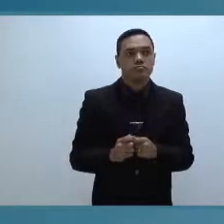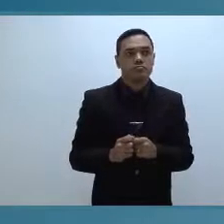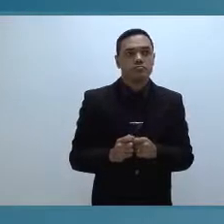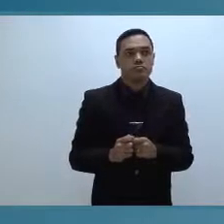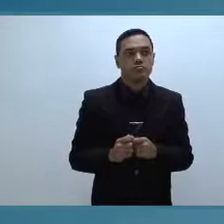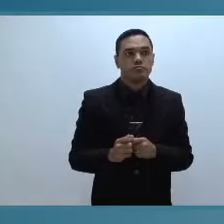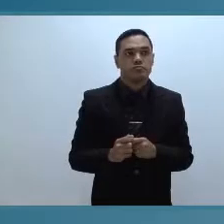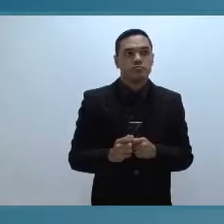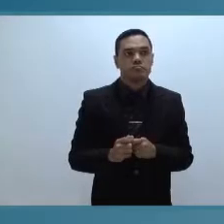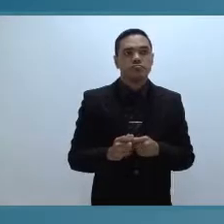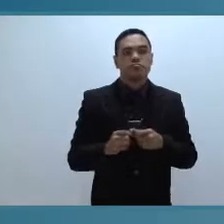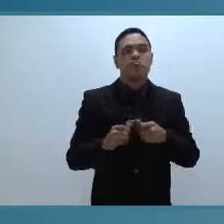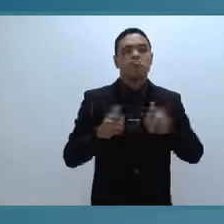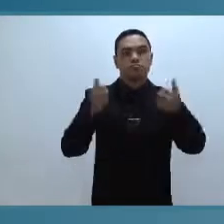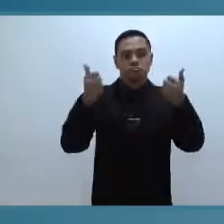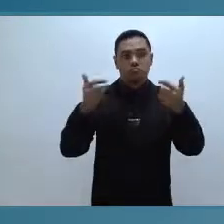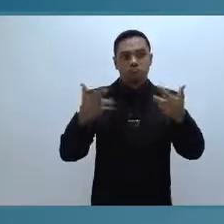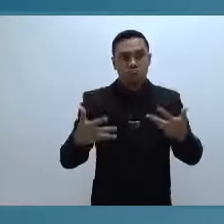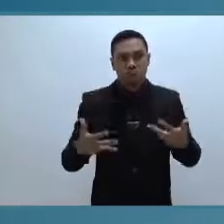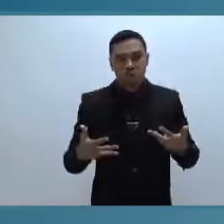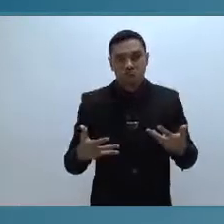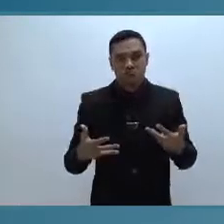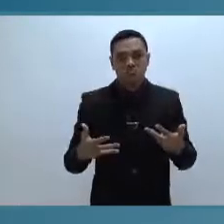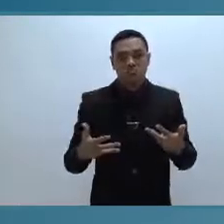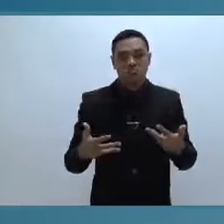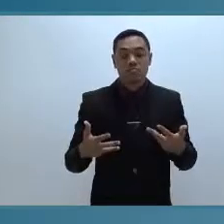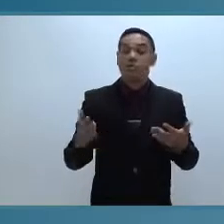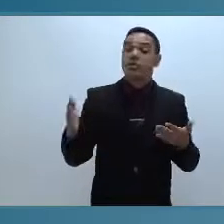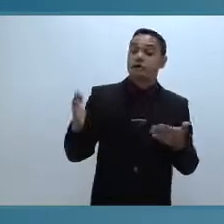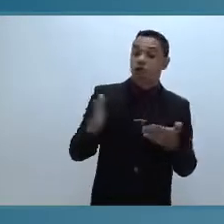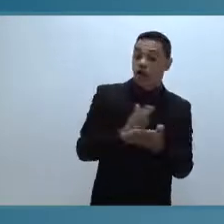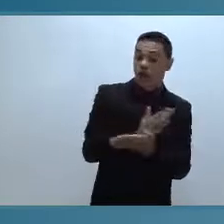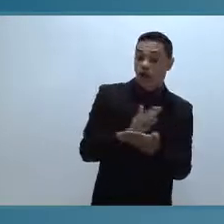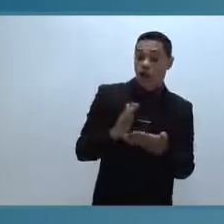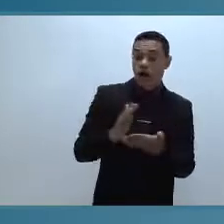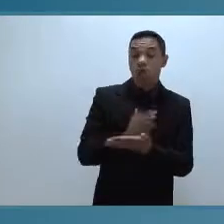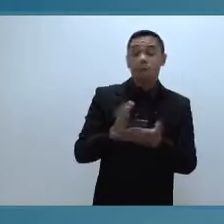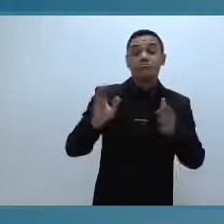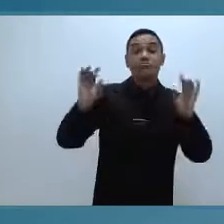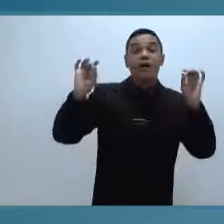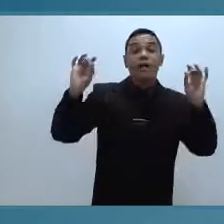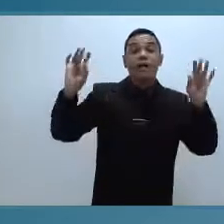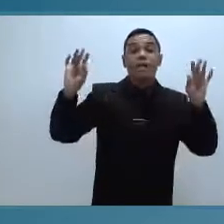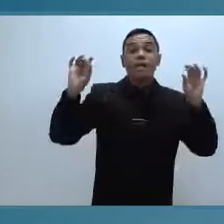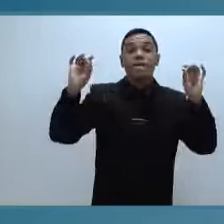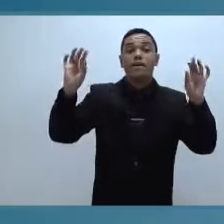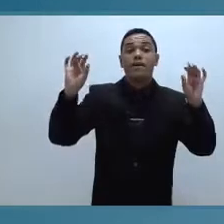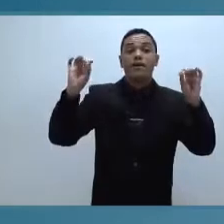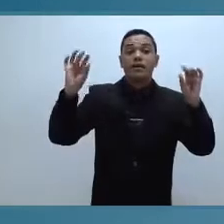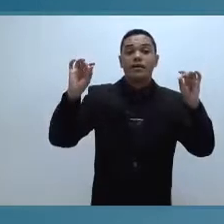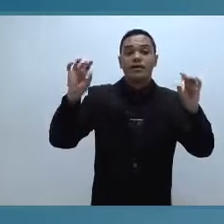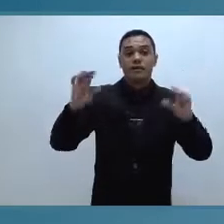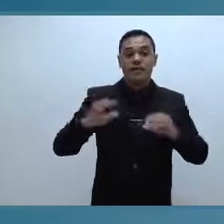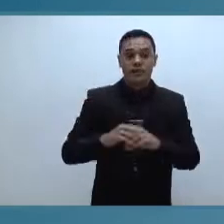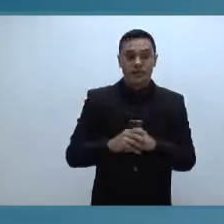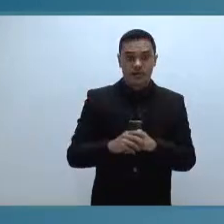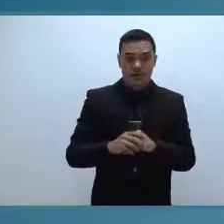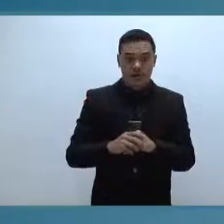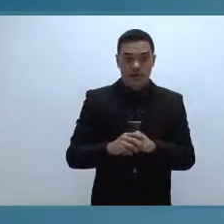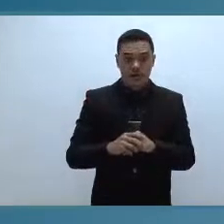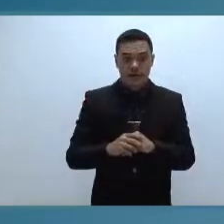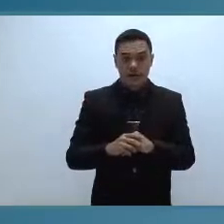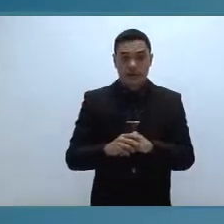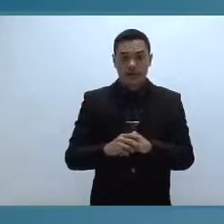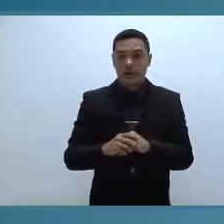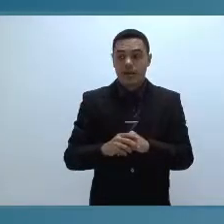Ela diz, em casos excepcionais, a autorização para o juiz titular ou substituto de fora